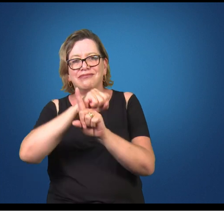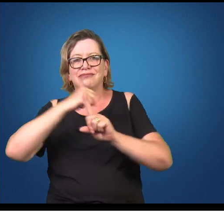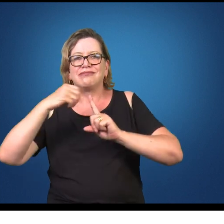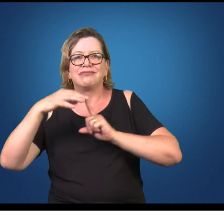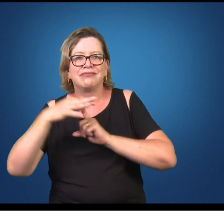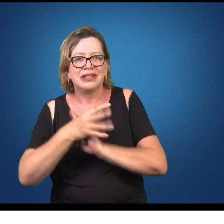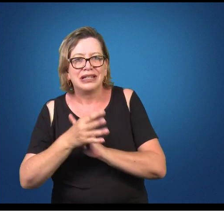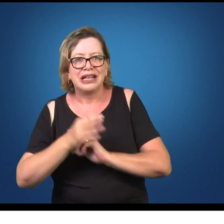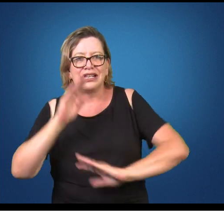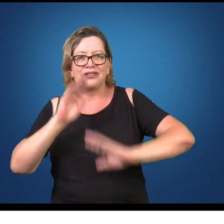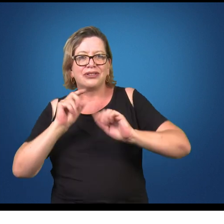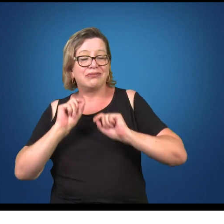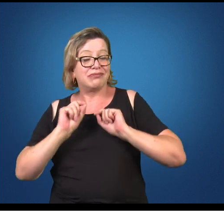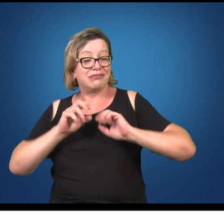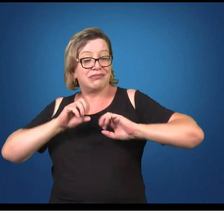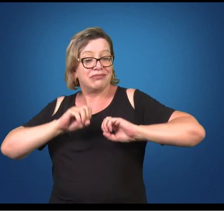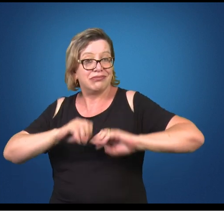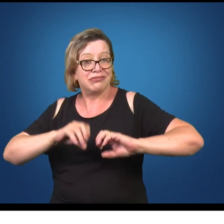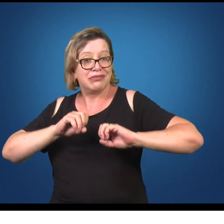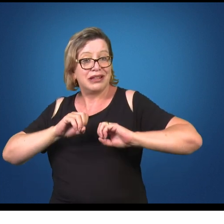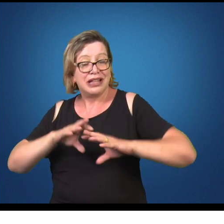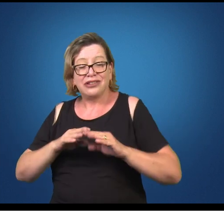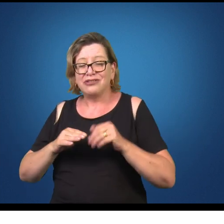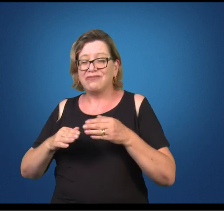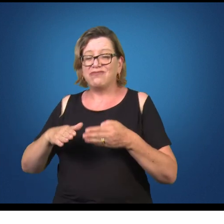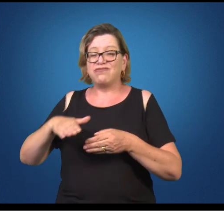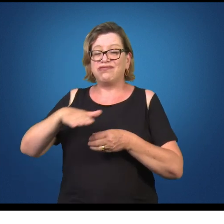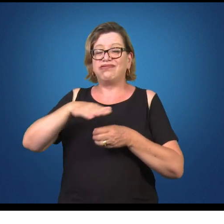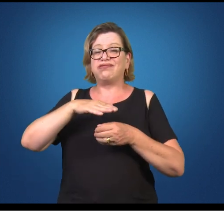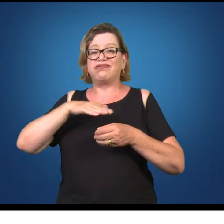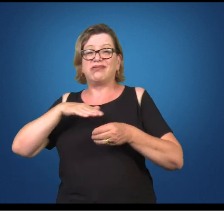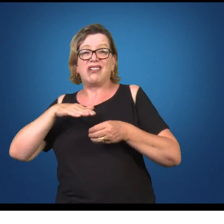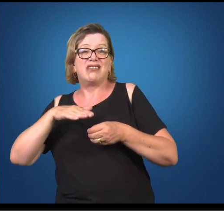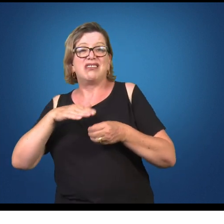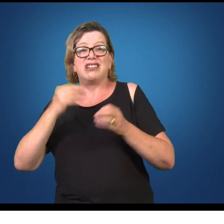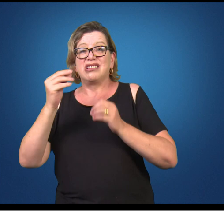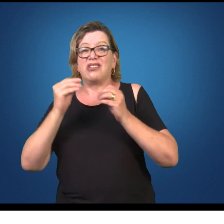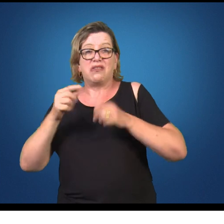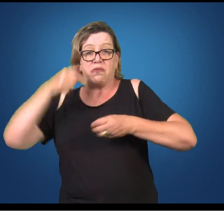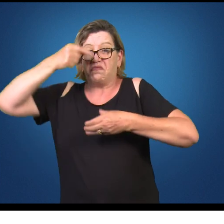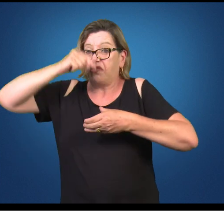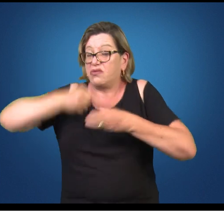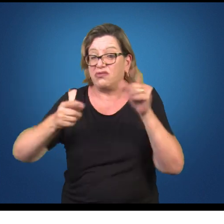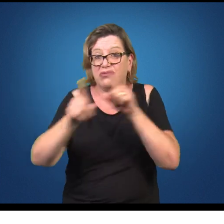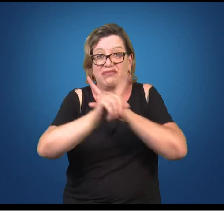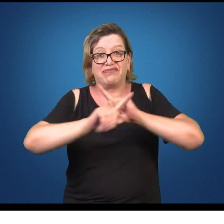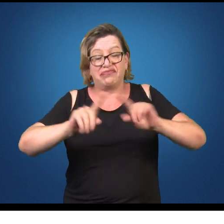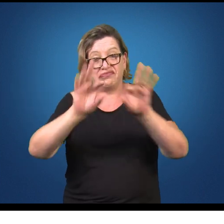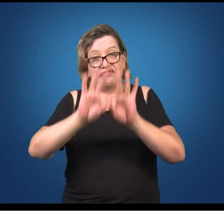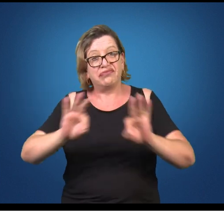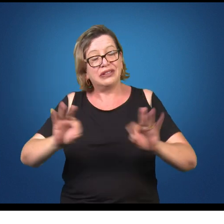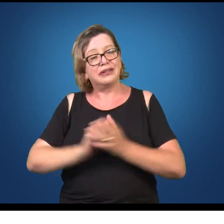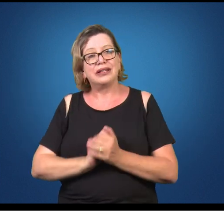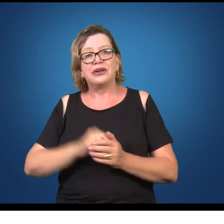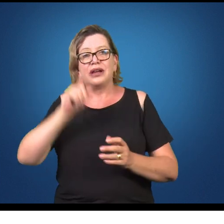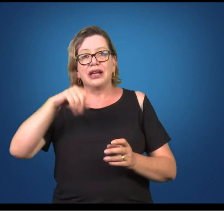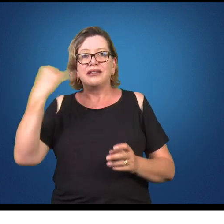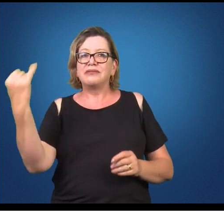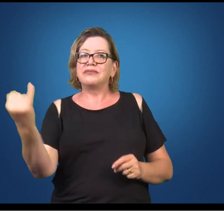trabalhado mesmo fica, às vezes, superficial. Então, é interessante pensar na arte não só